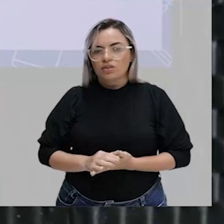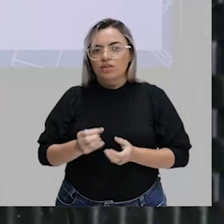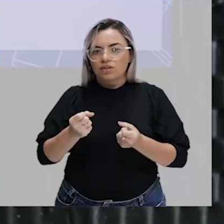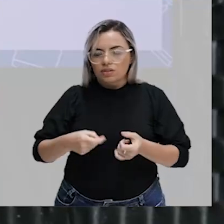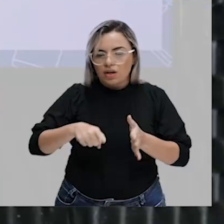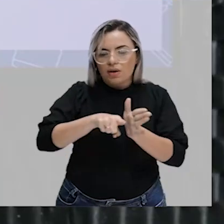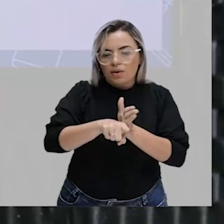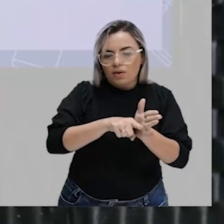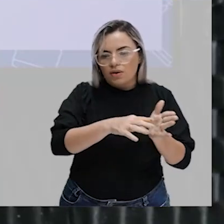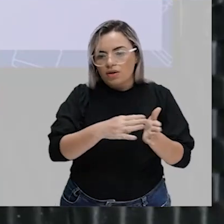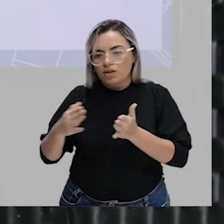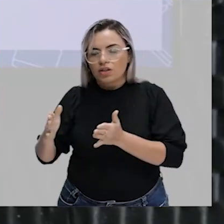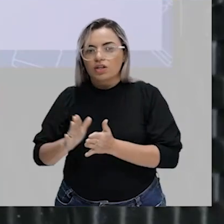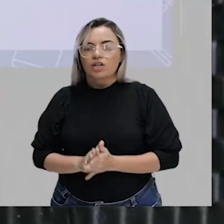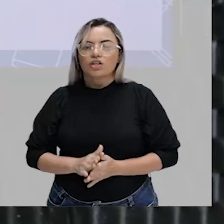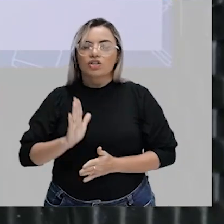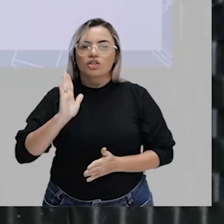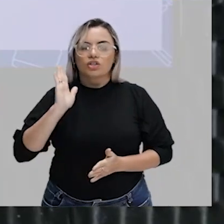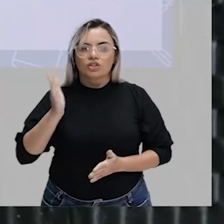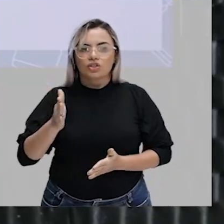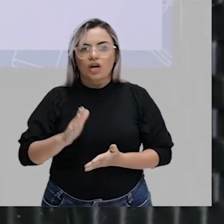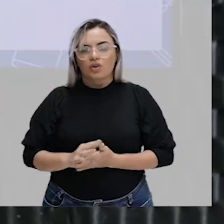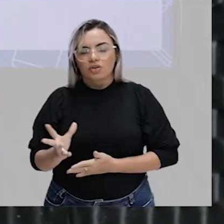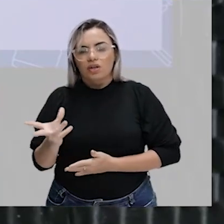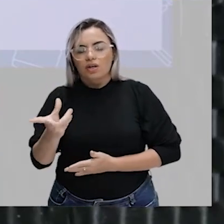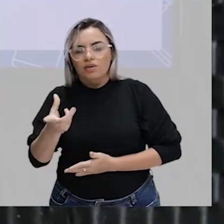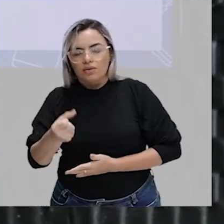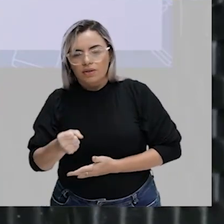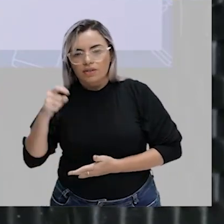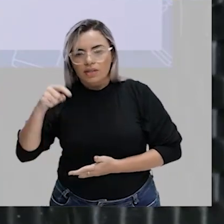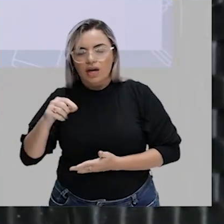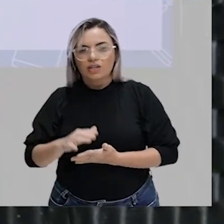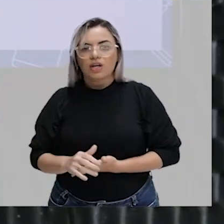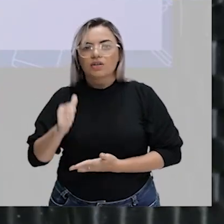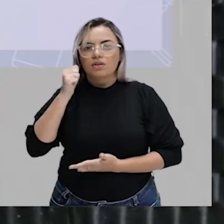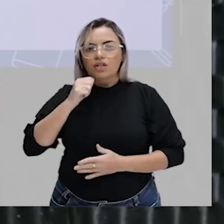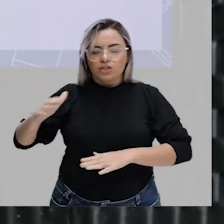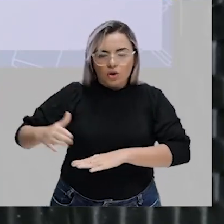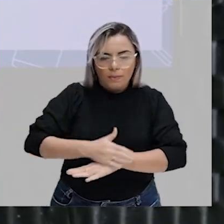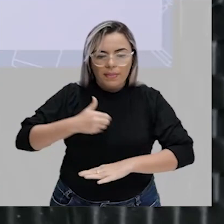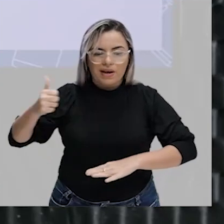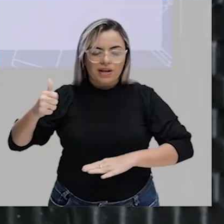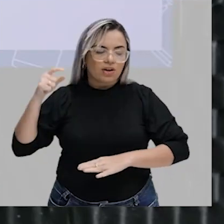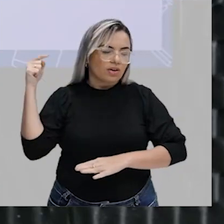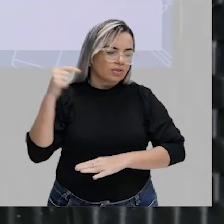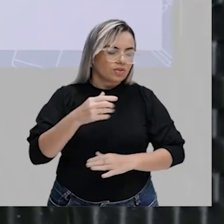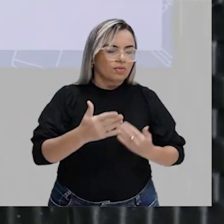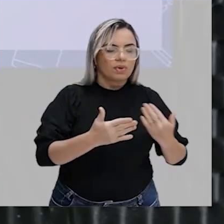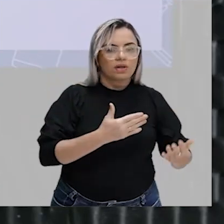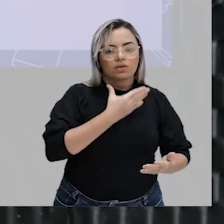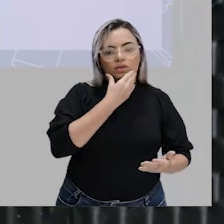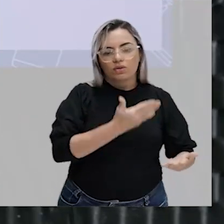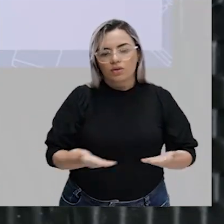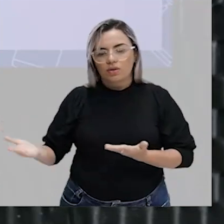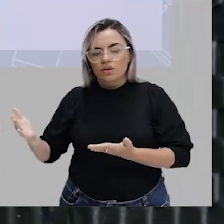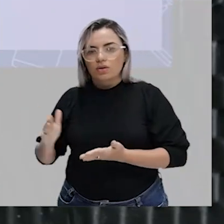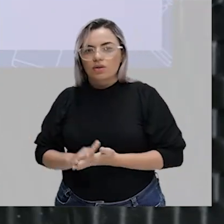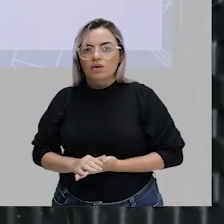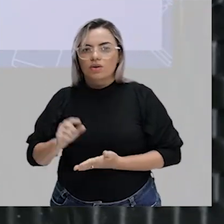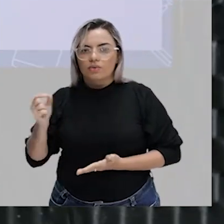se sobressaem sobre os homens. Uma das capacidades físicas que as mulheres se sobressaem sobre os homens,